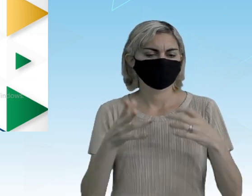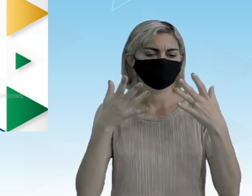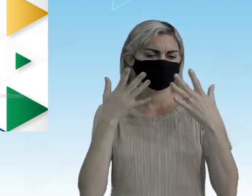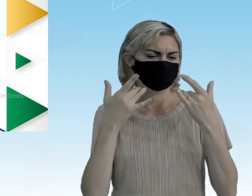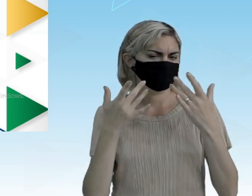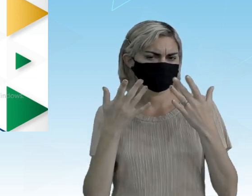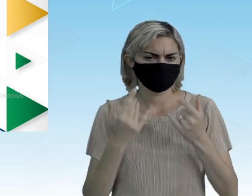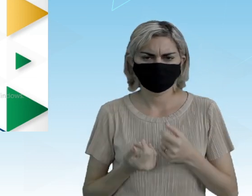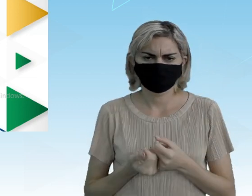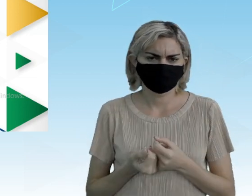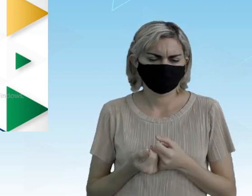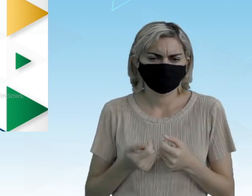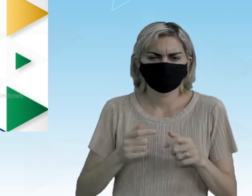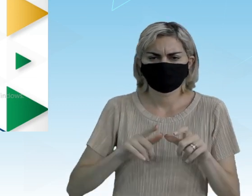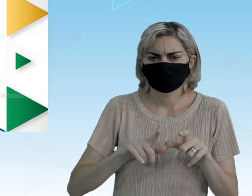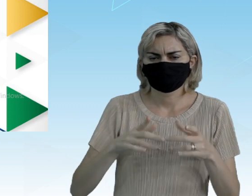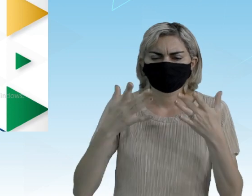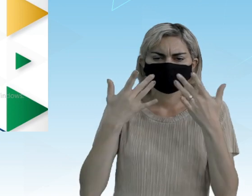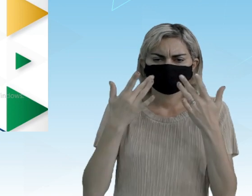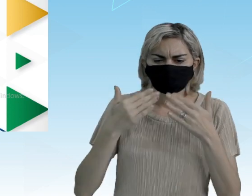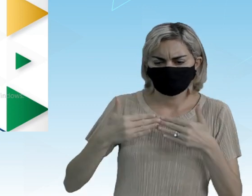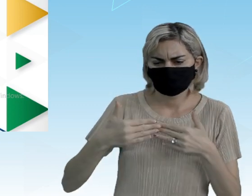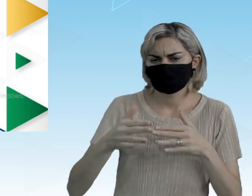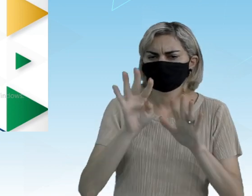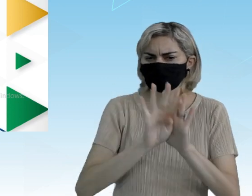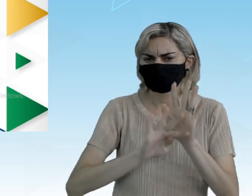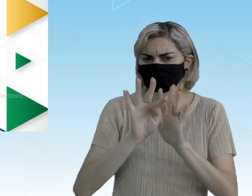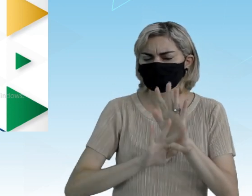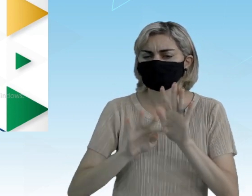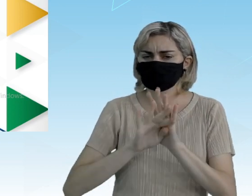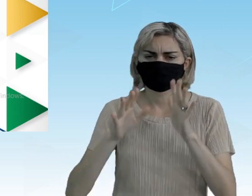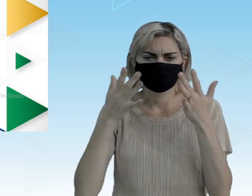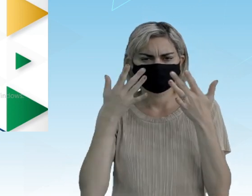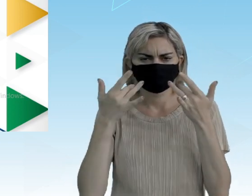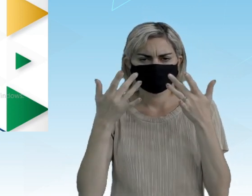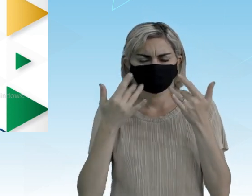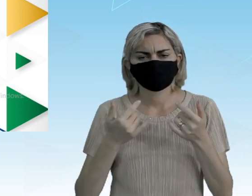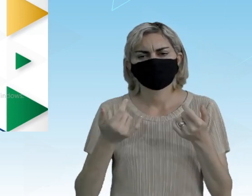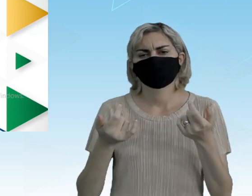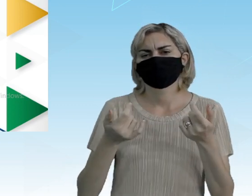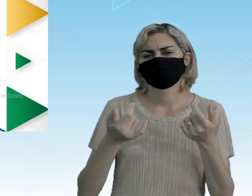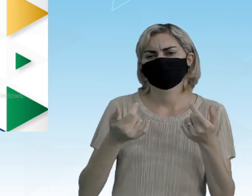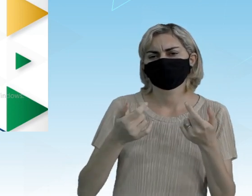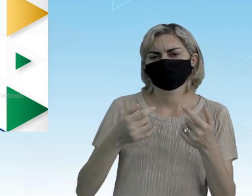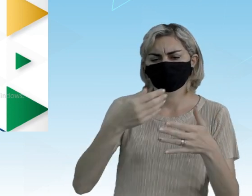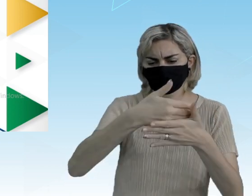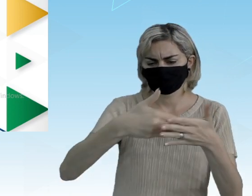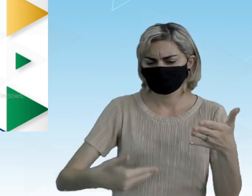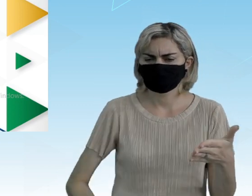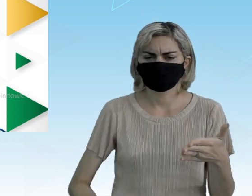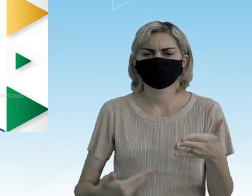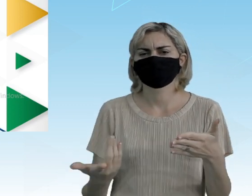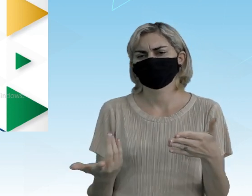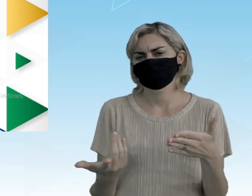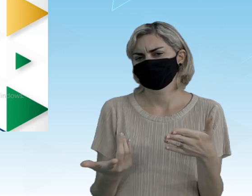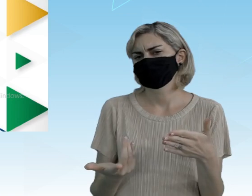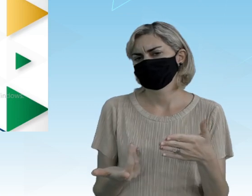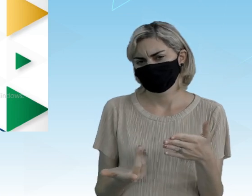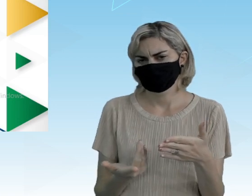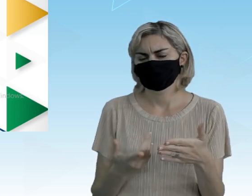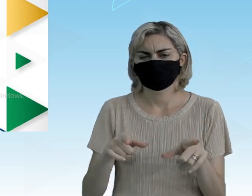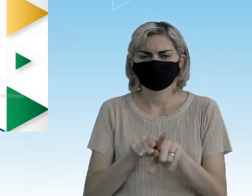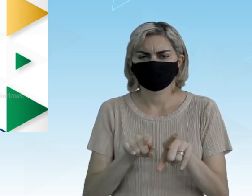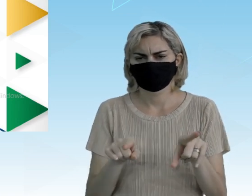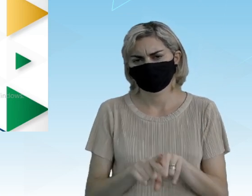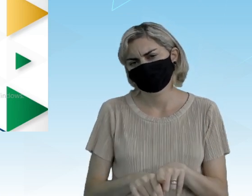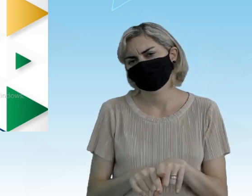teatro, seja dramático, a partir de textos de teatro, cenas, esboços, improvisações, ou